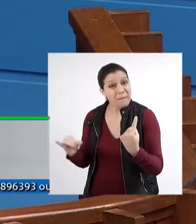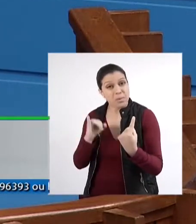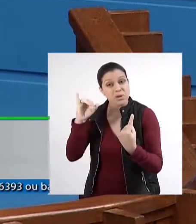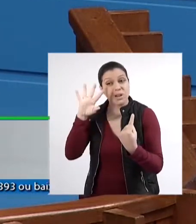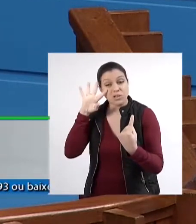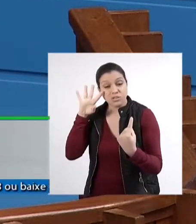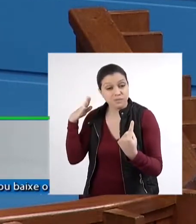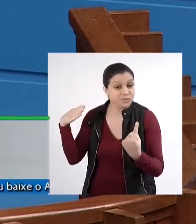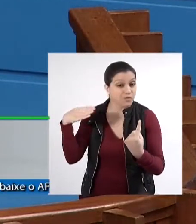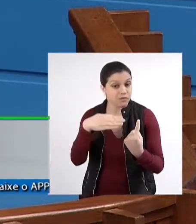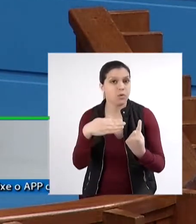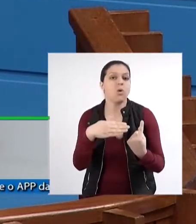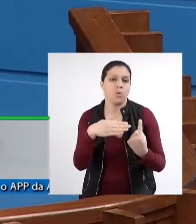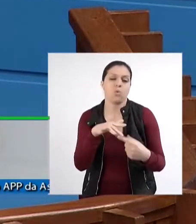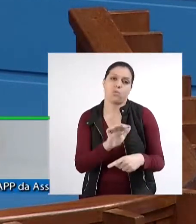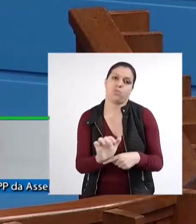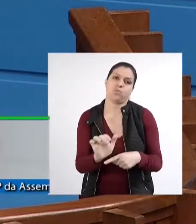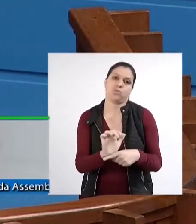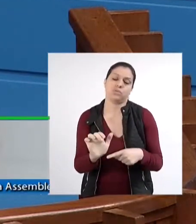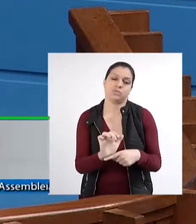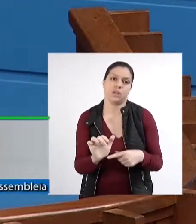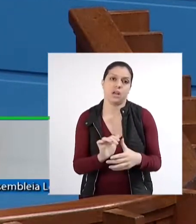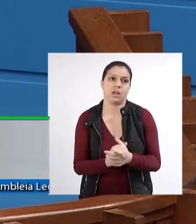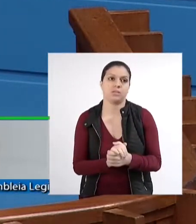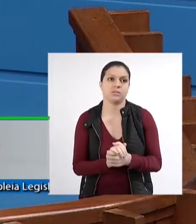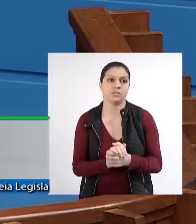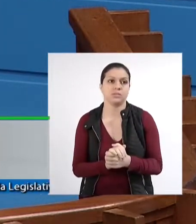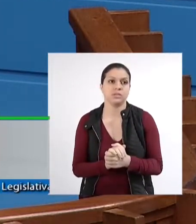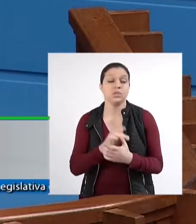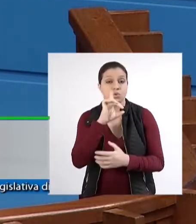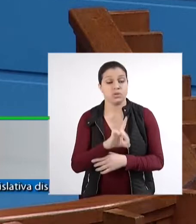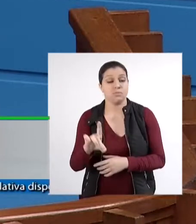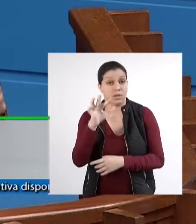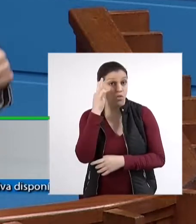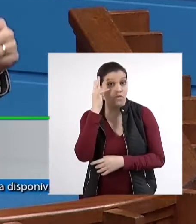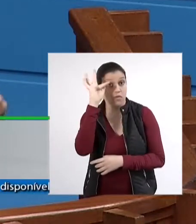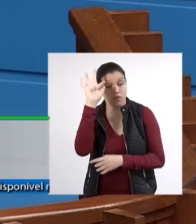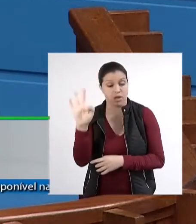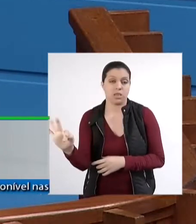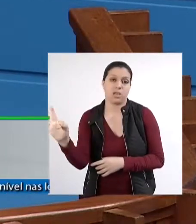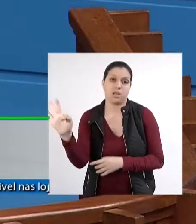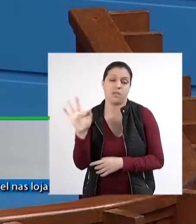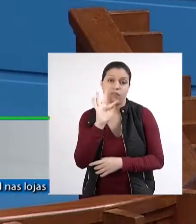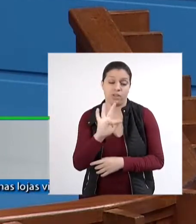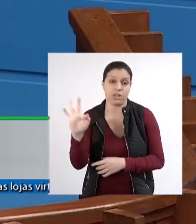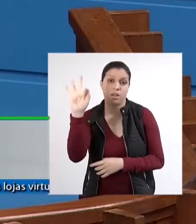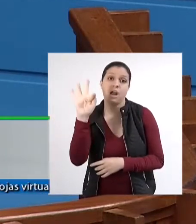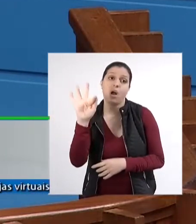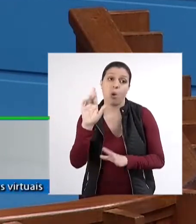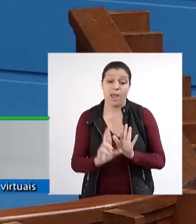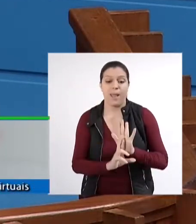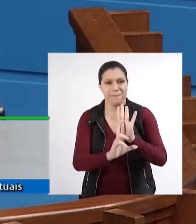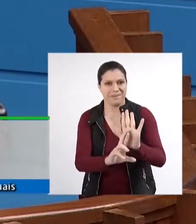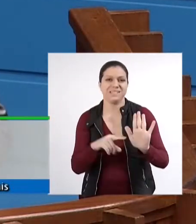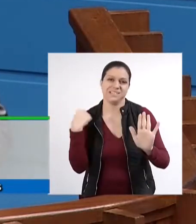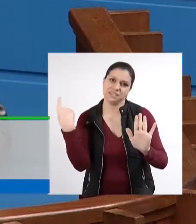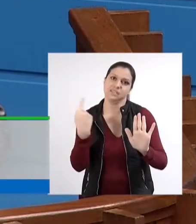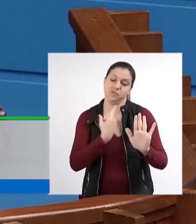Estado e que fosse contemplado pelos nossos parlamentares federais. Afinal de contas, eles é que nos representam